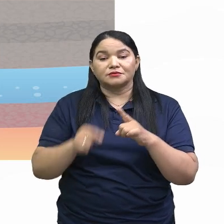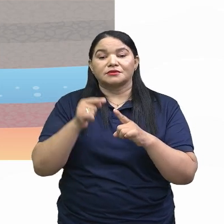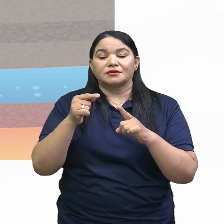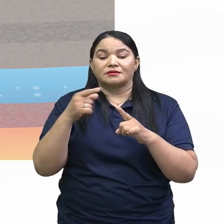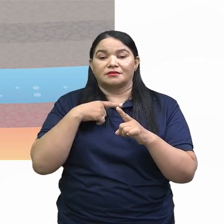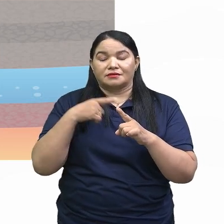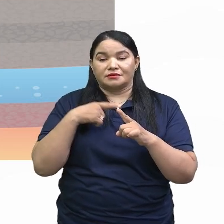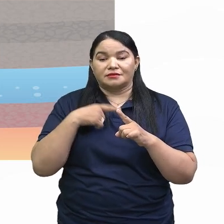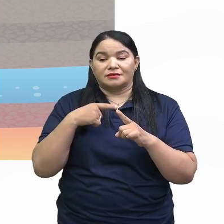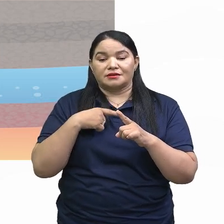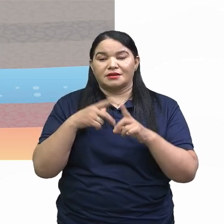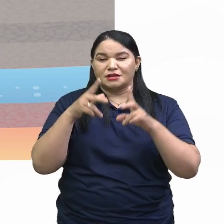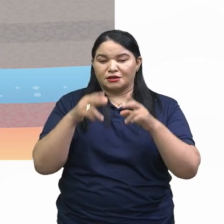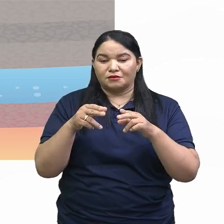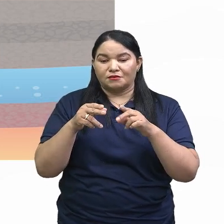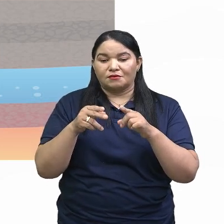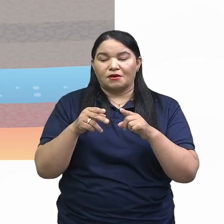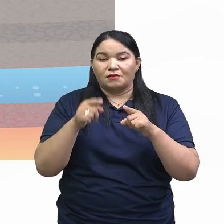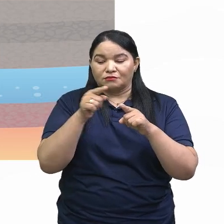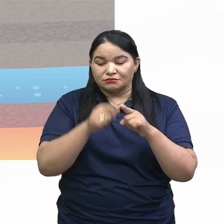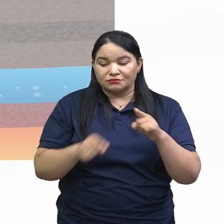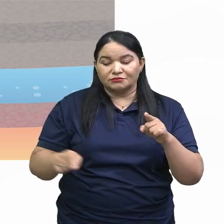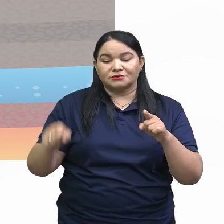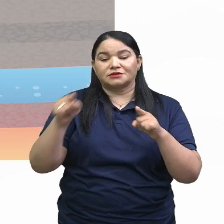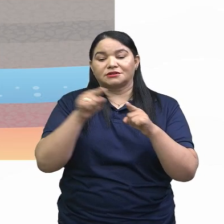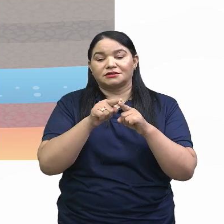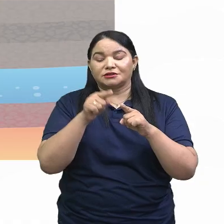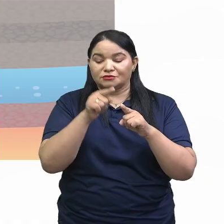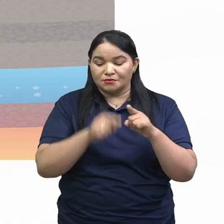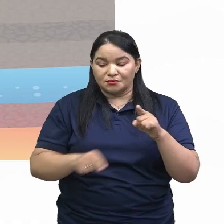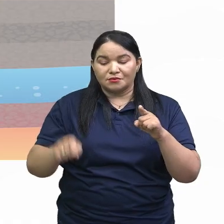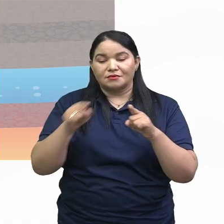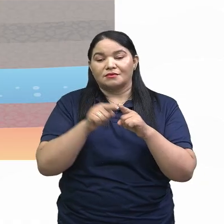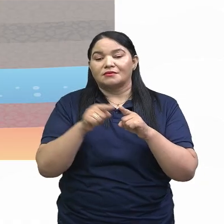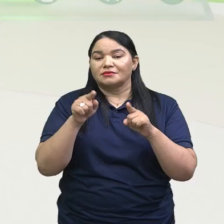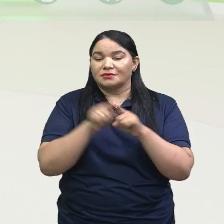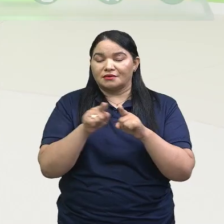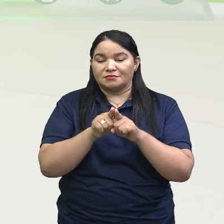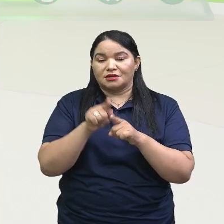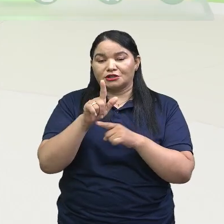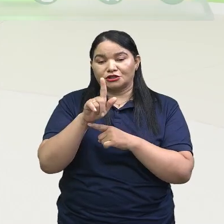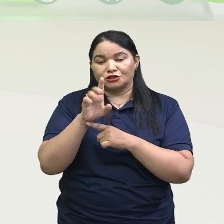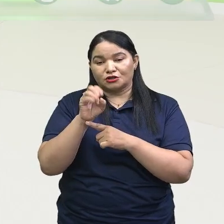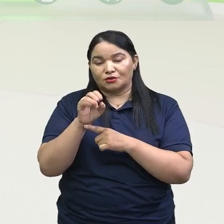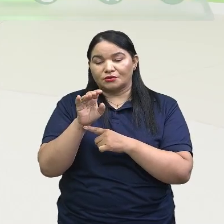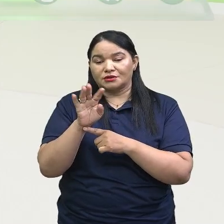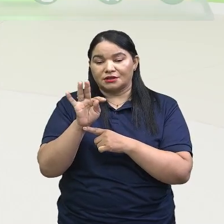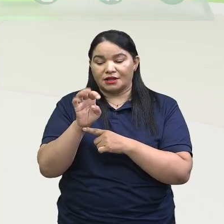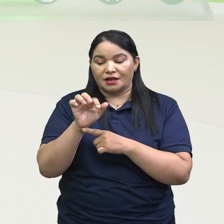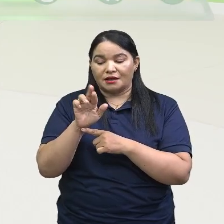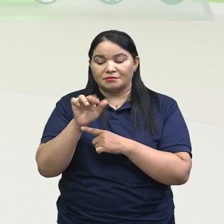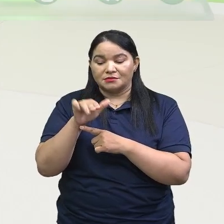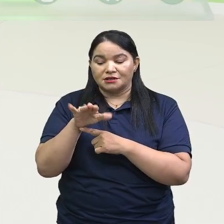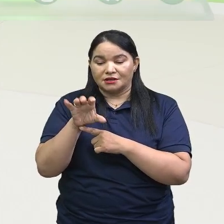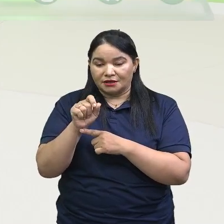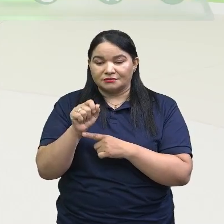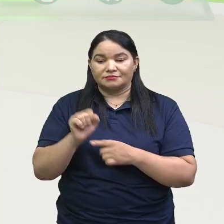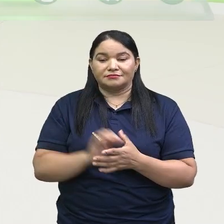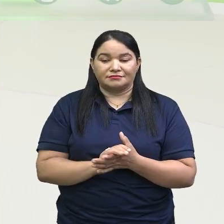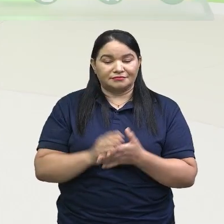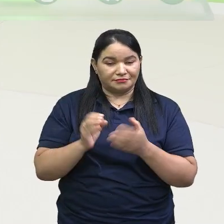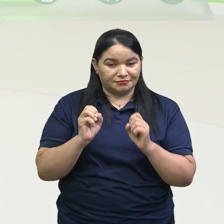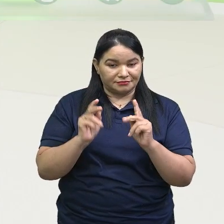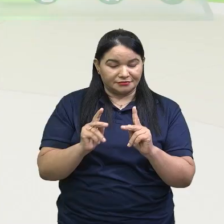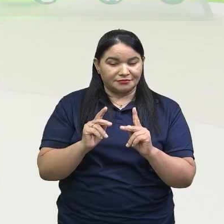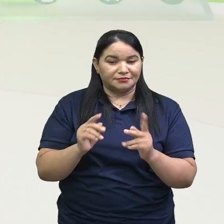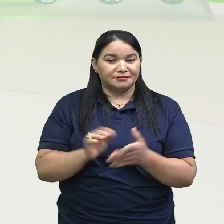aí como se fosse um ciclo, né, que a gente observa na energia geotérmica. Tá certo? Então a gente pôde observar aí, né, e